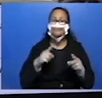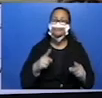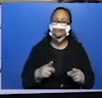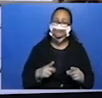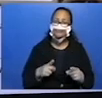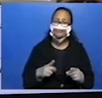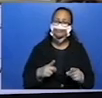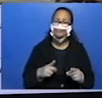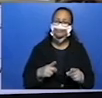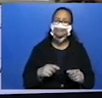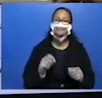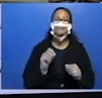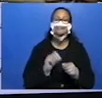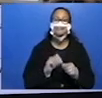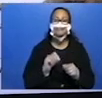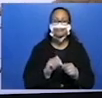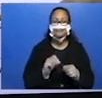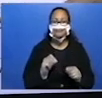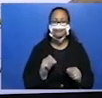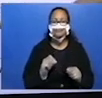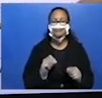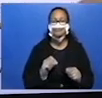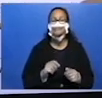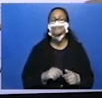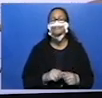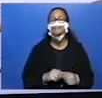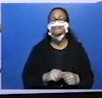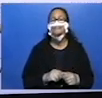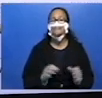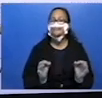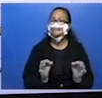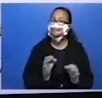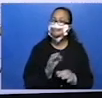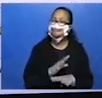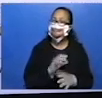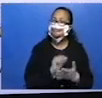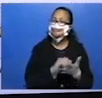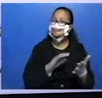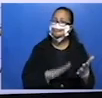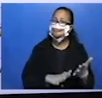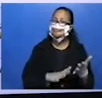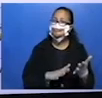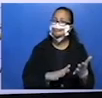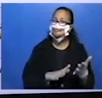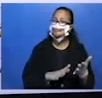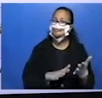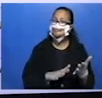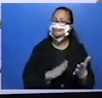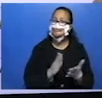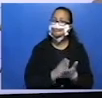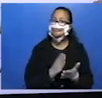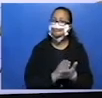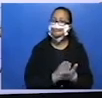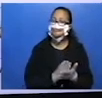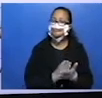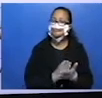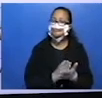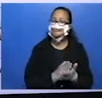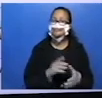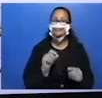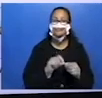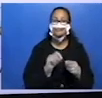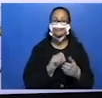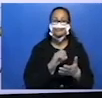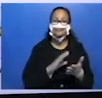aumentando esse repertório nosso. Vamos finalizar as atividades das páginas 12, 13 e 14, fazer as tarefas